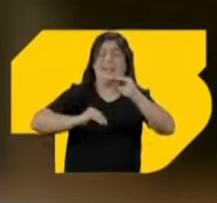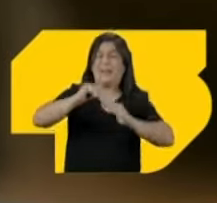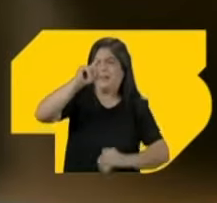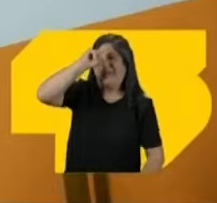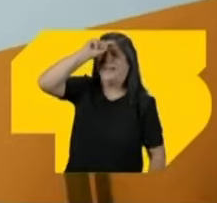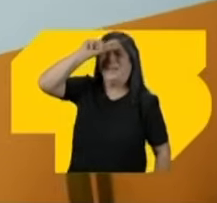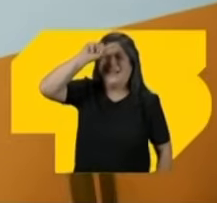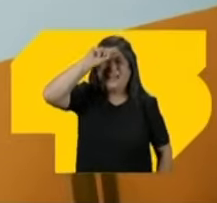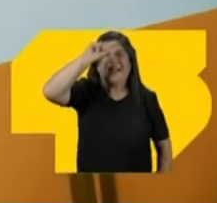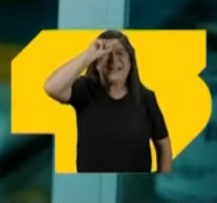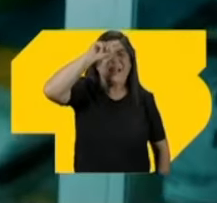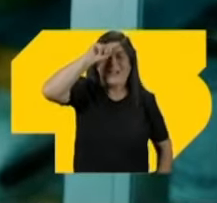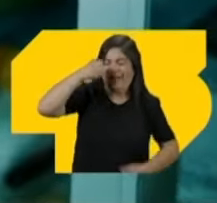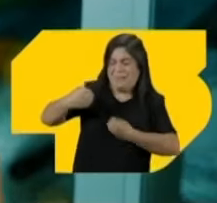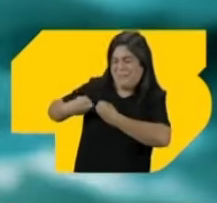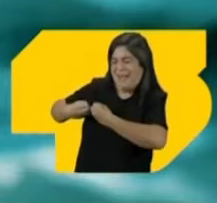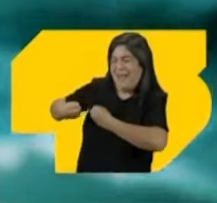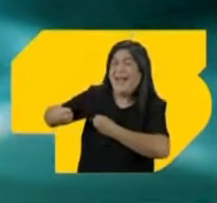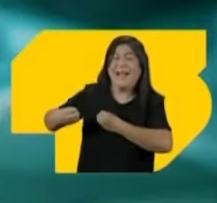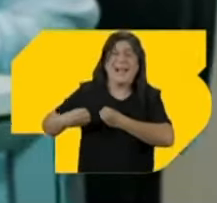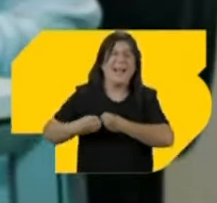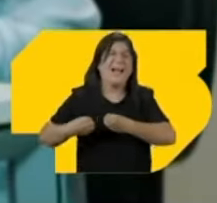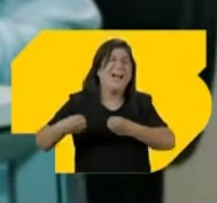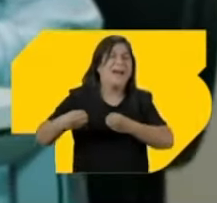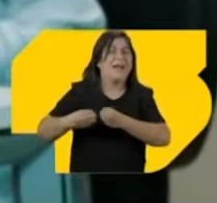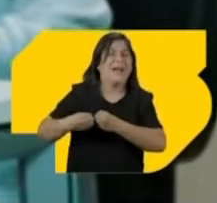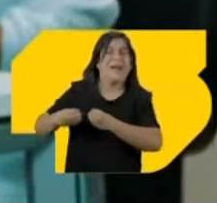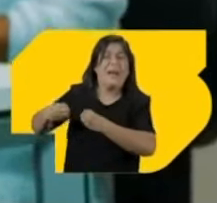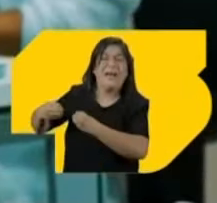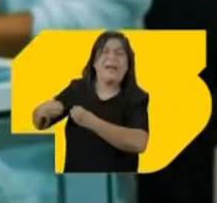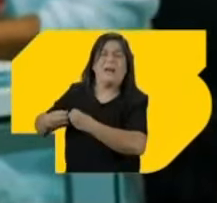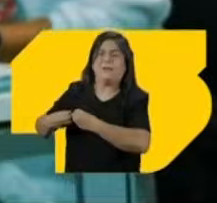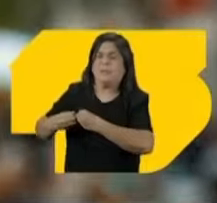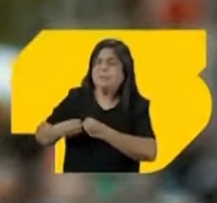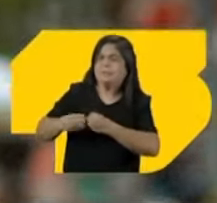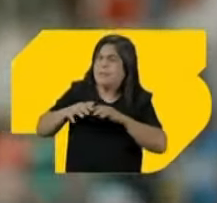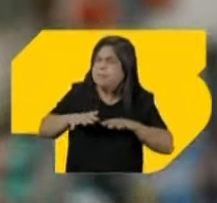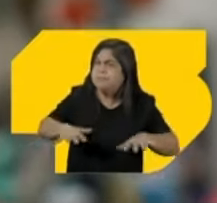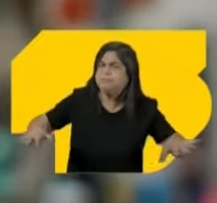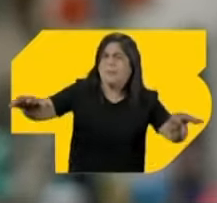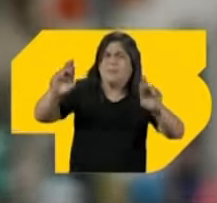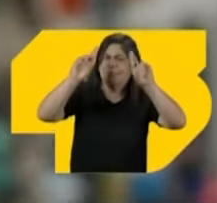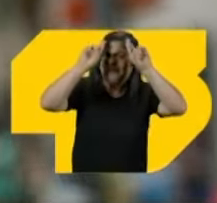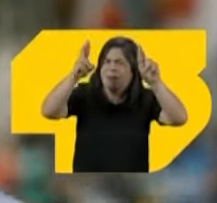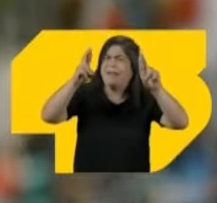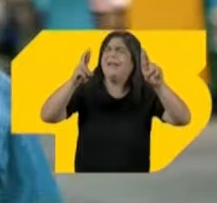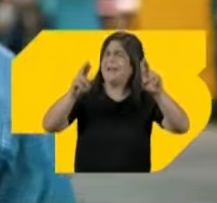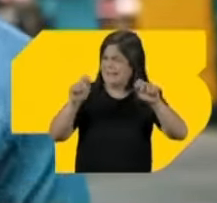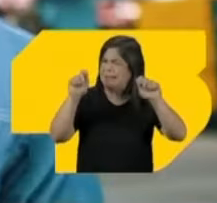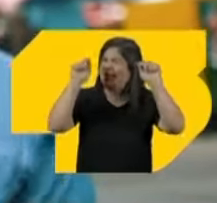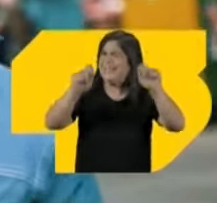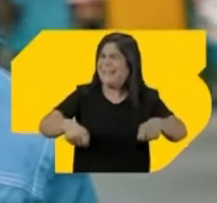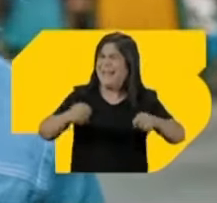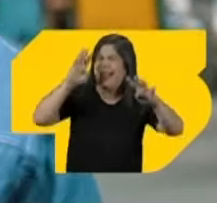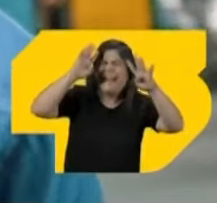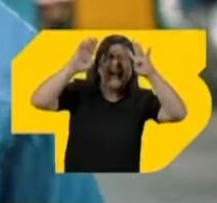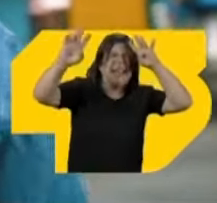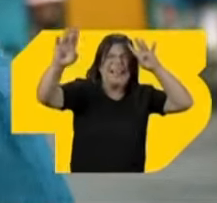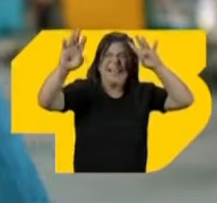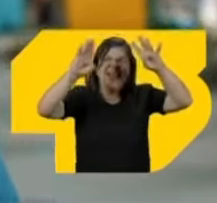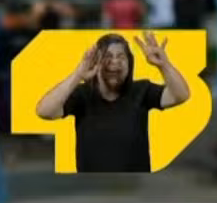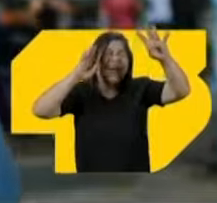imaginar? Um médico especializado em um hospital que fica logo aqui do lado. O dinheiro do povo sendo